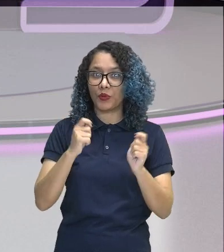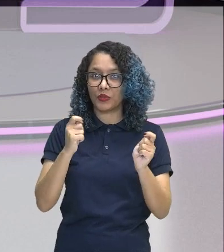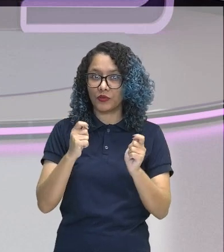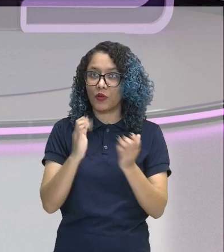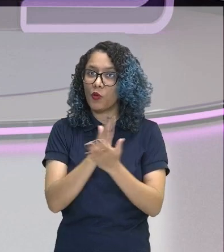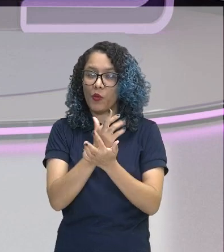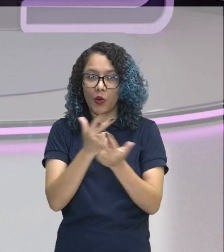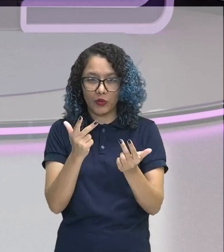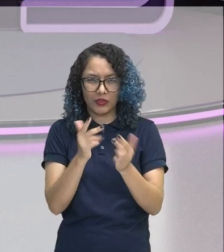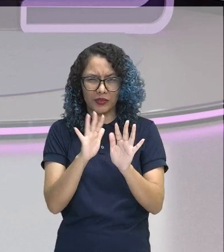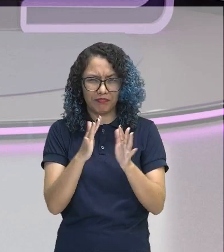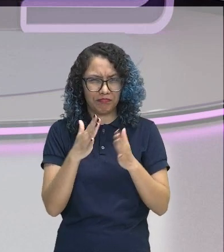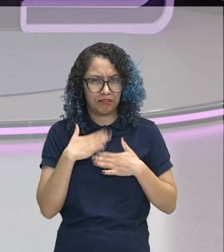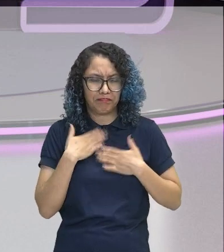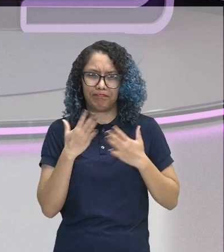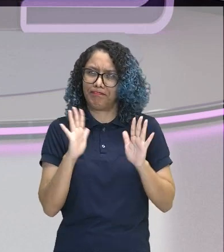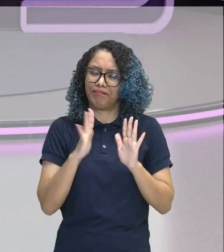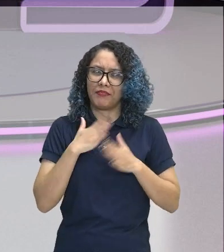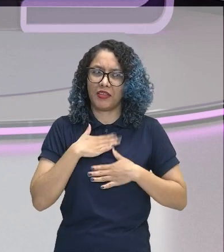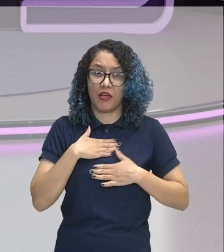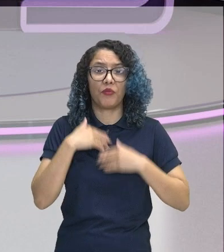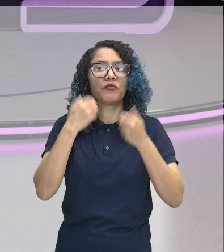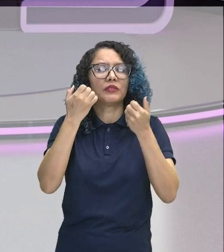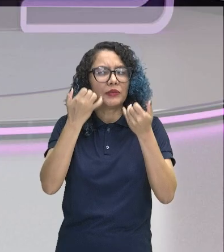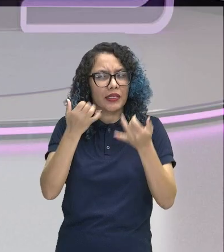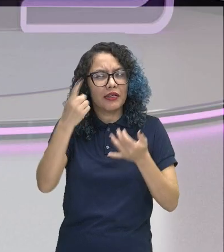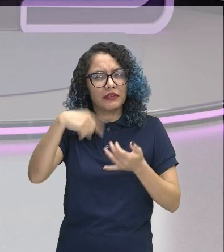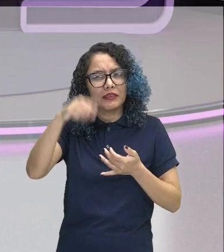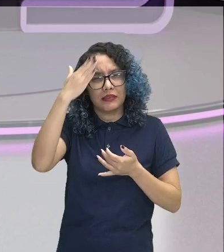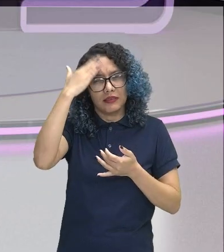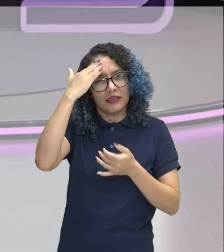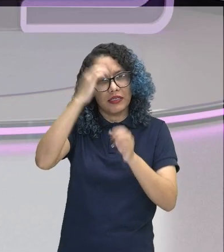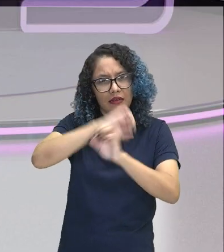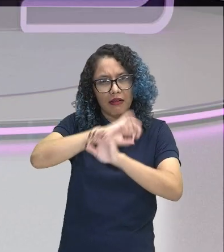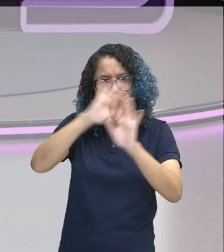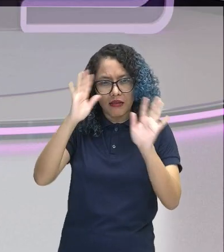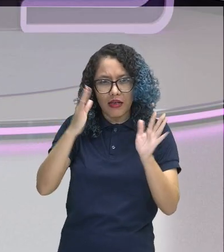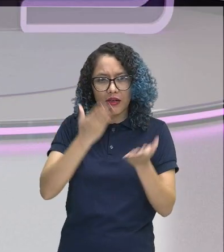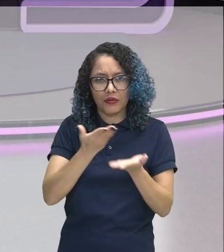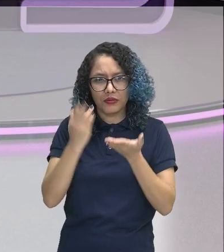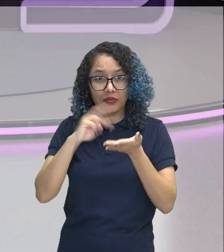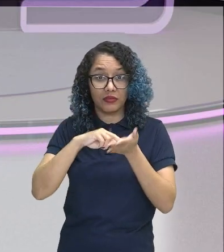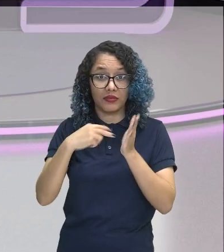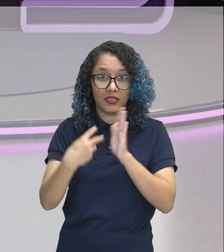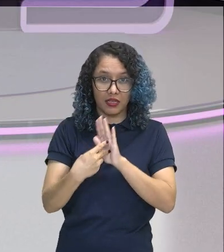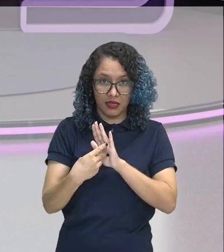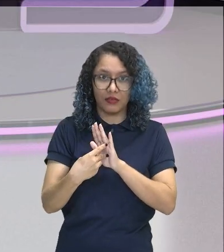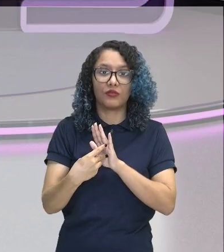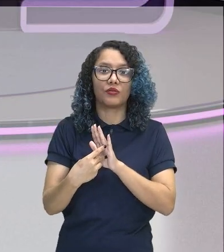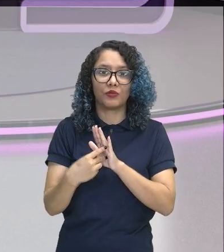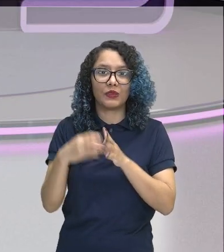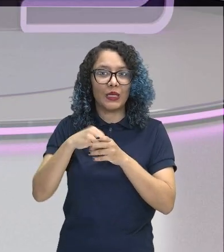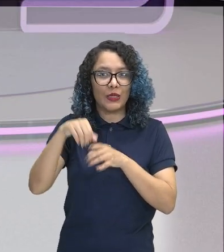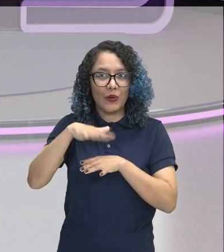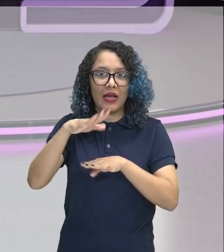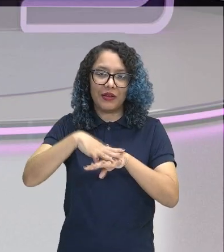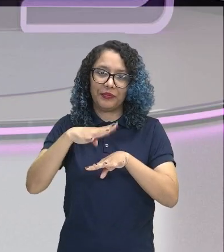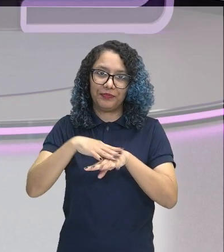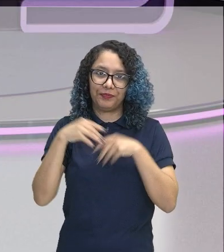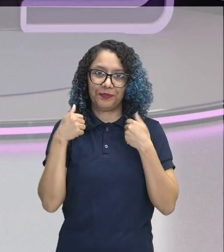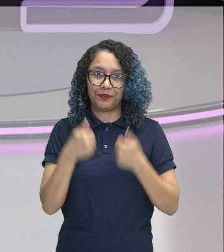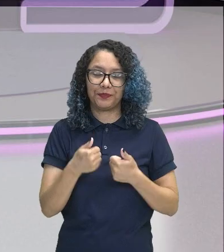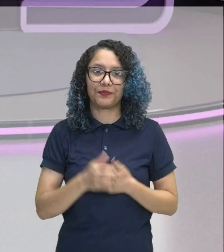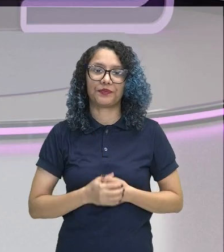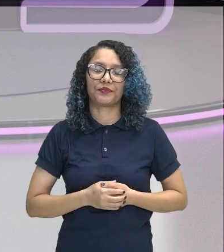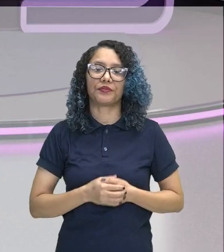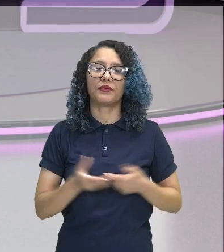assusta não, tá bom? Você vai entender isso direitinho, o que são grandezas, isso no universo do mundo da matemática.